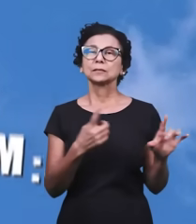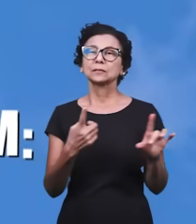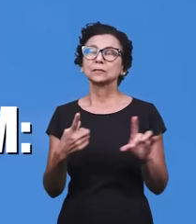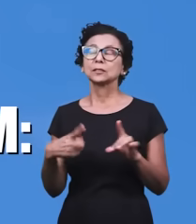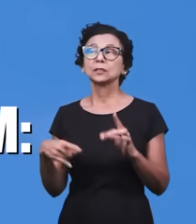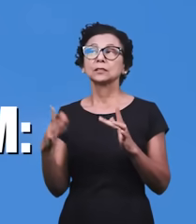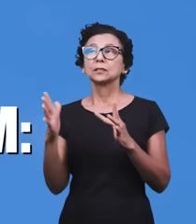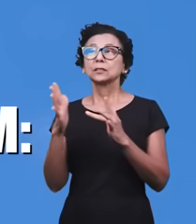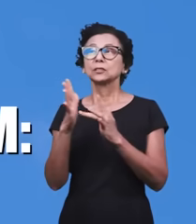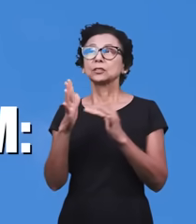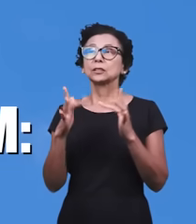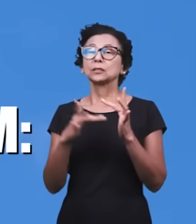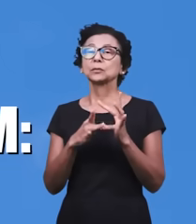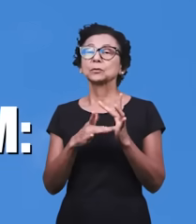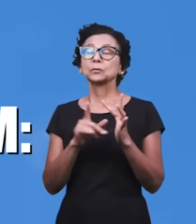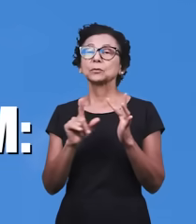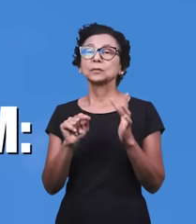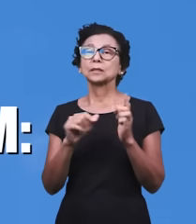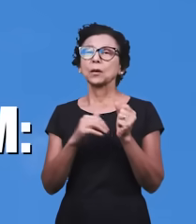Este mistério